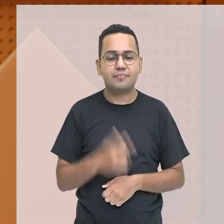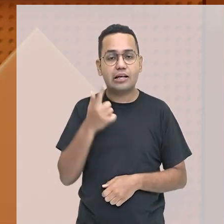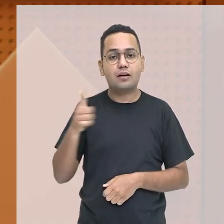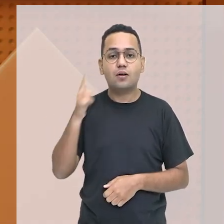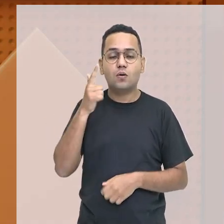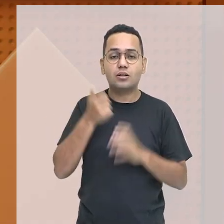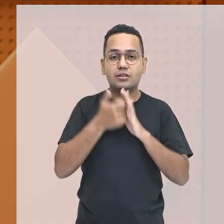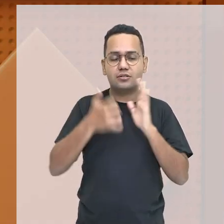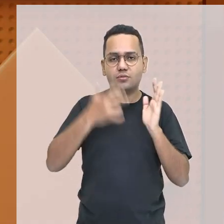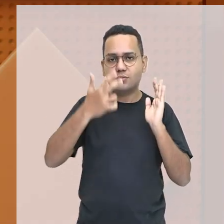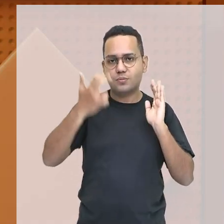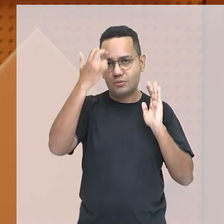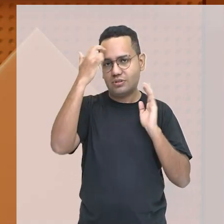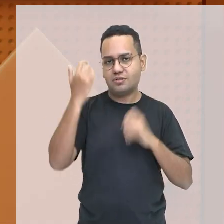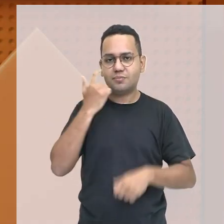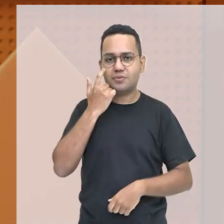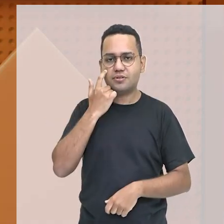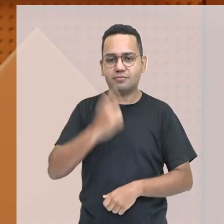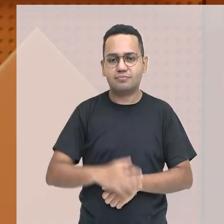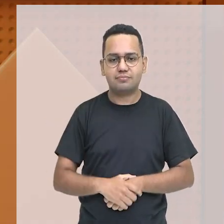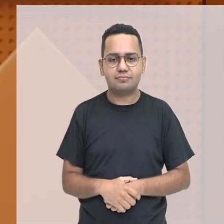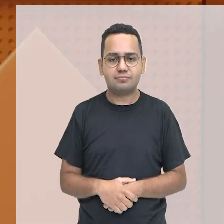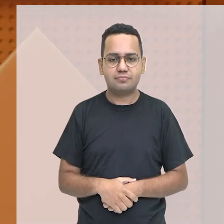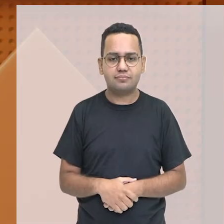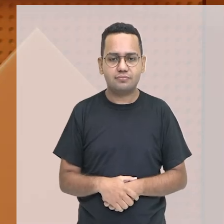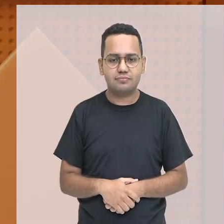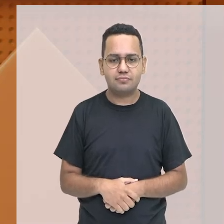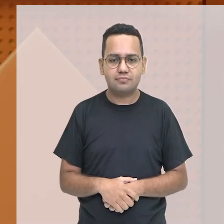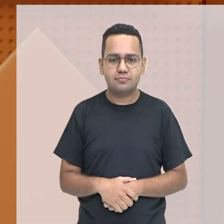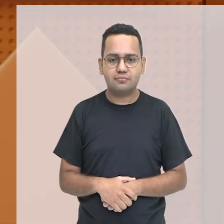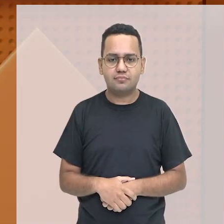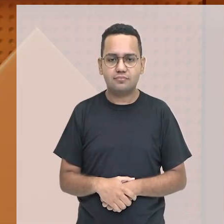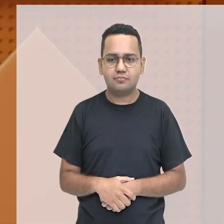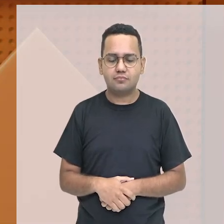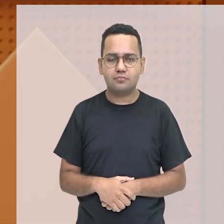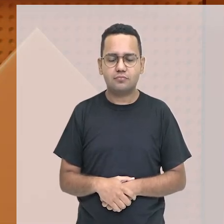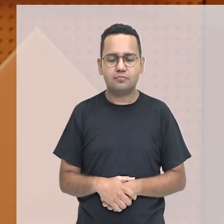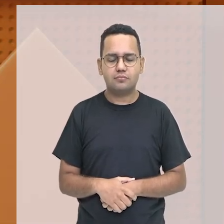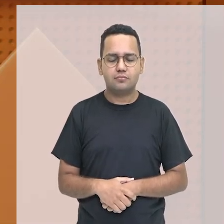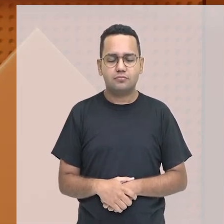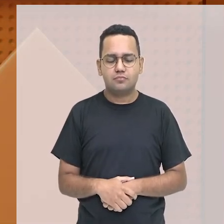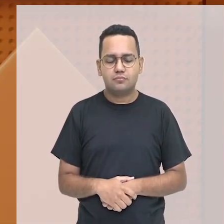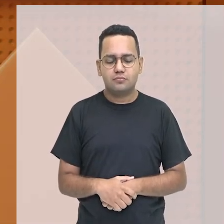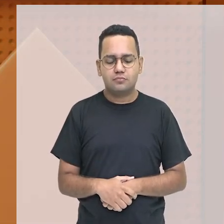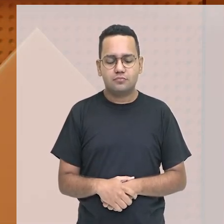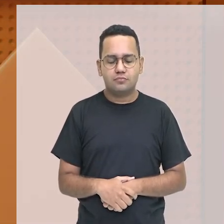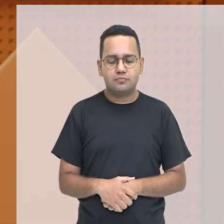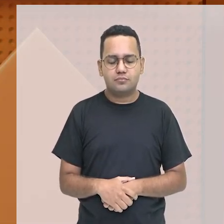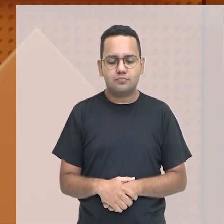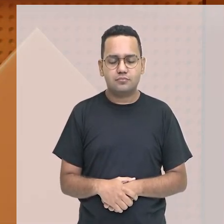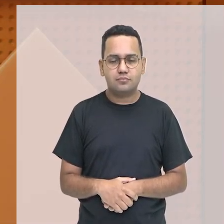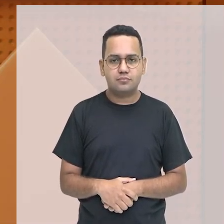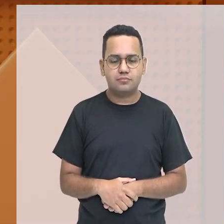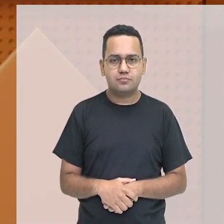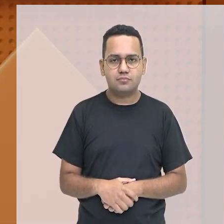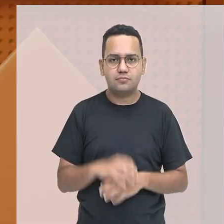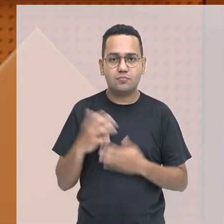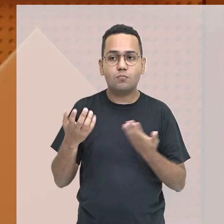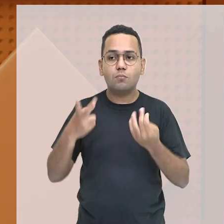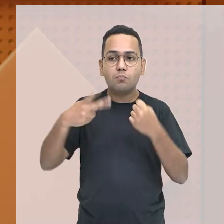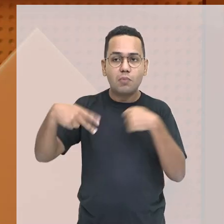interessantes. Uma delas, por exemplo, diz respeito ao fato de que nenhum país ali da Oceania